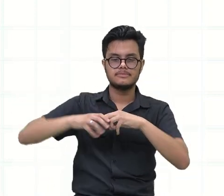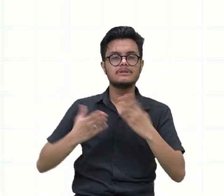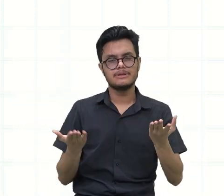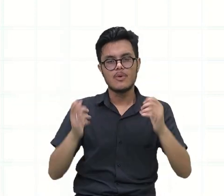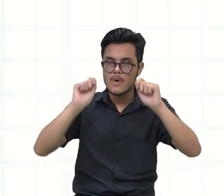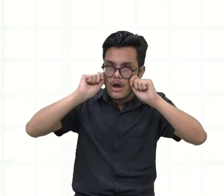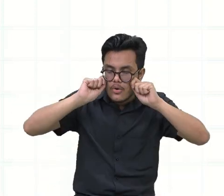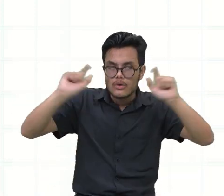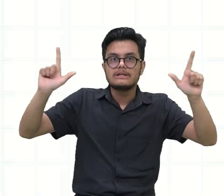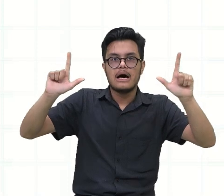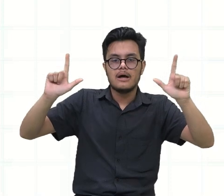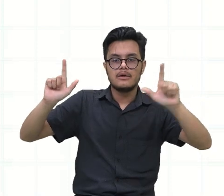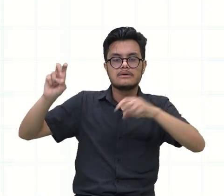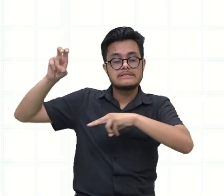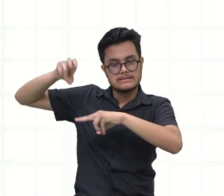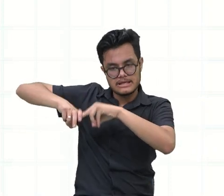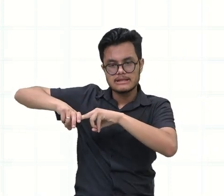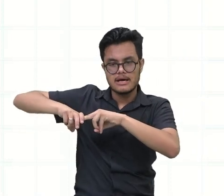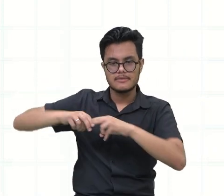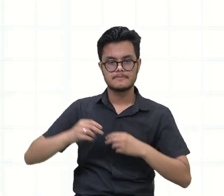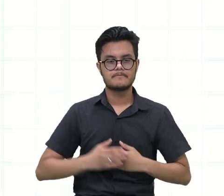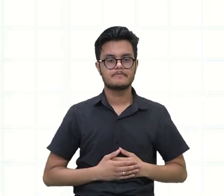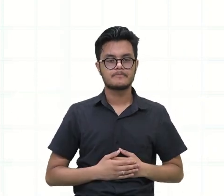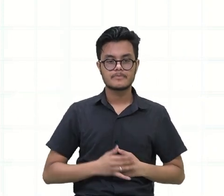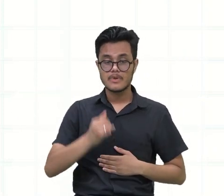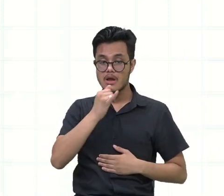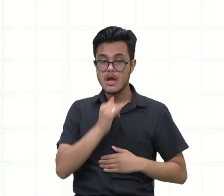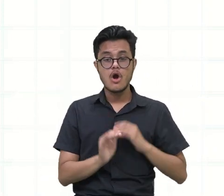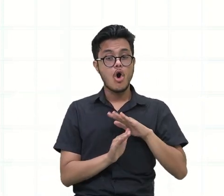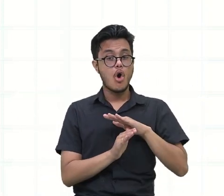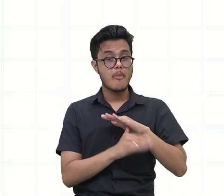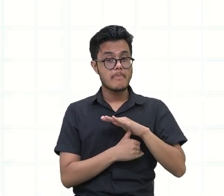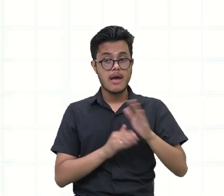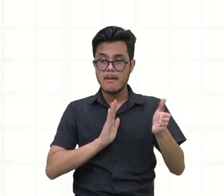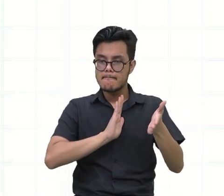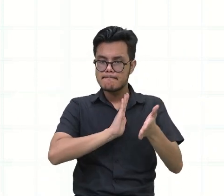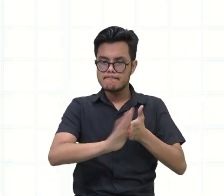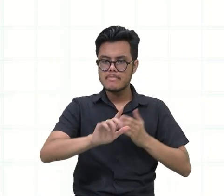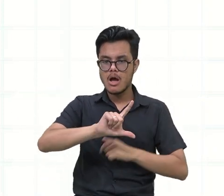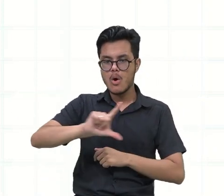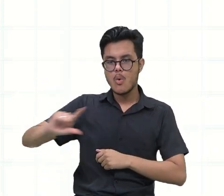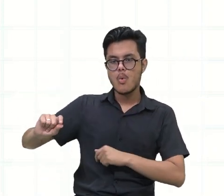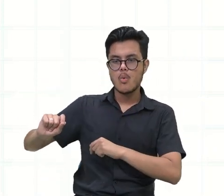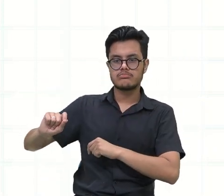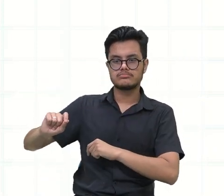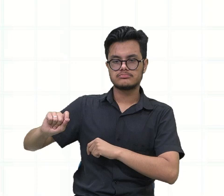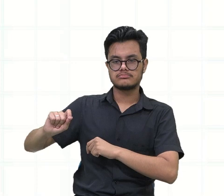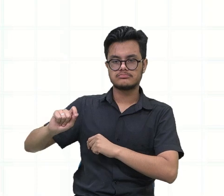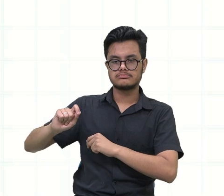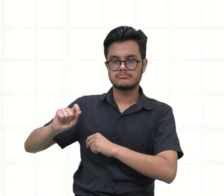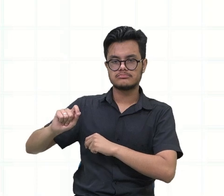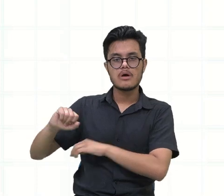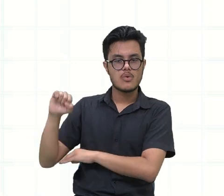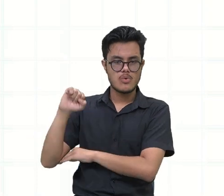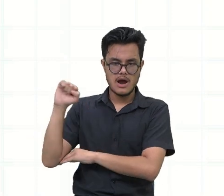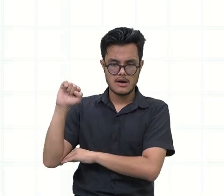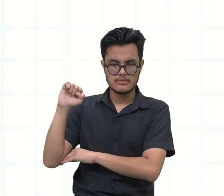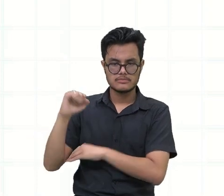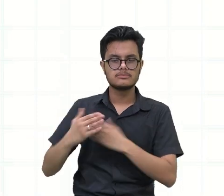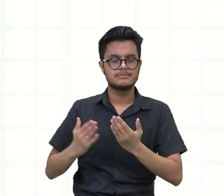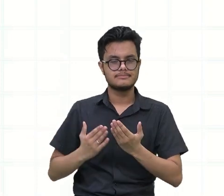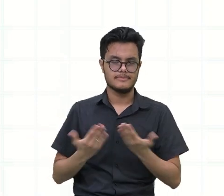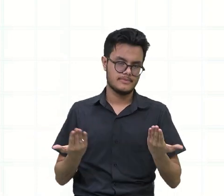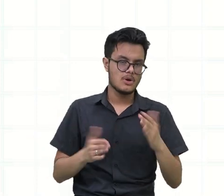de ação, né? Assaltou a loja e correu para o carro. Aqui assaltou, primeira oração,